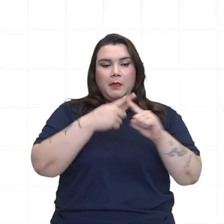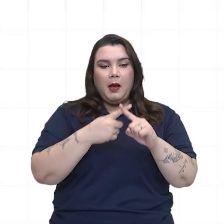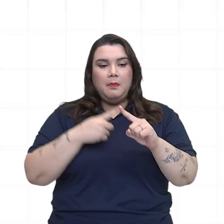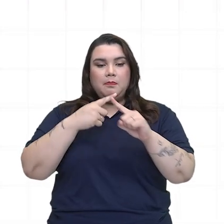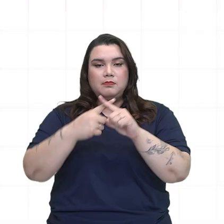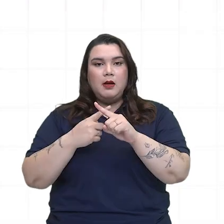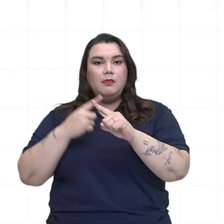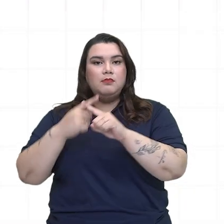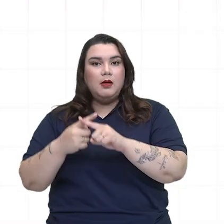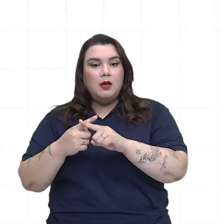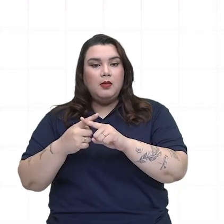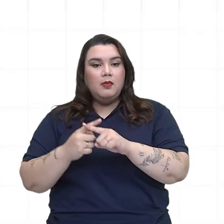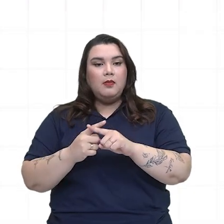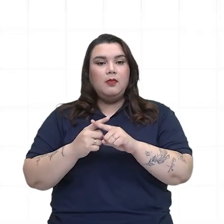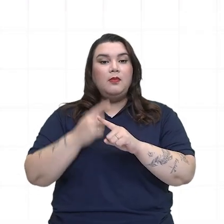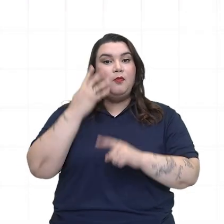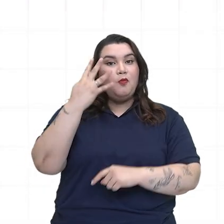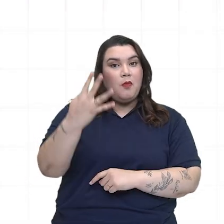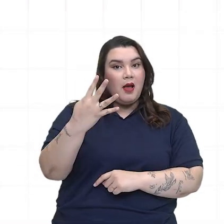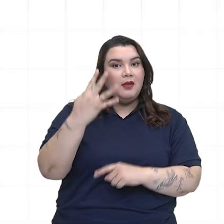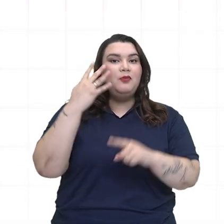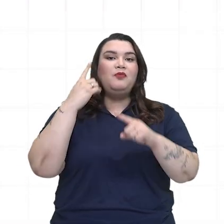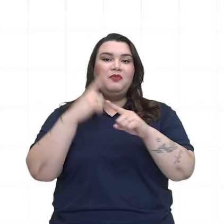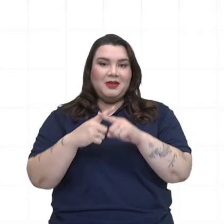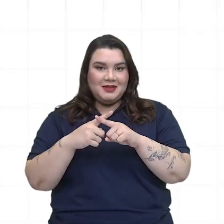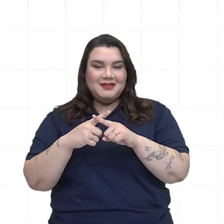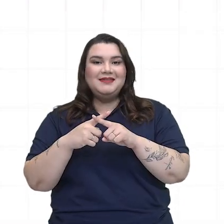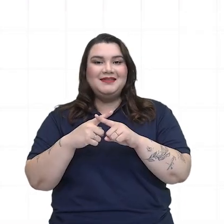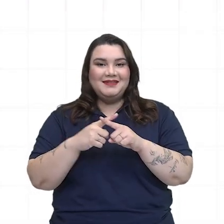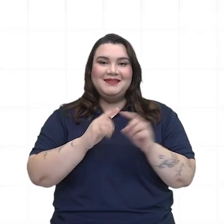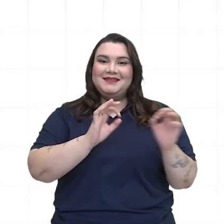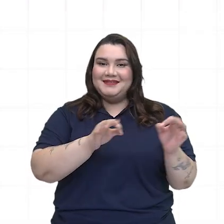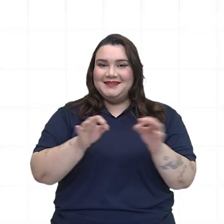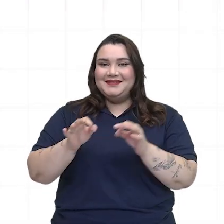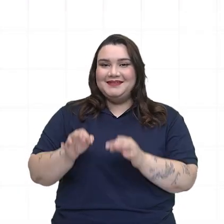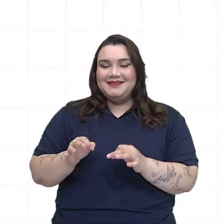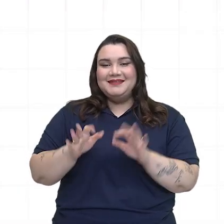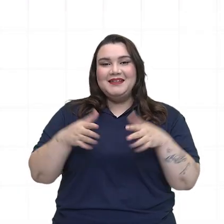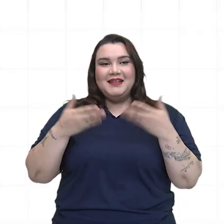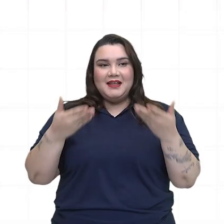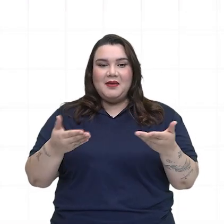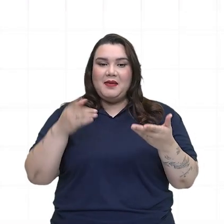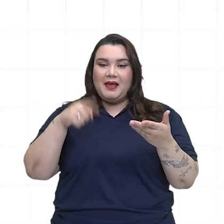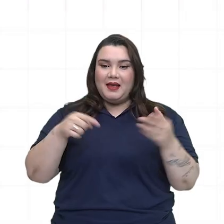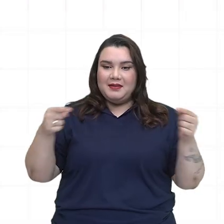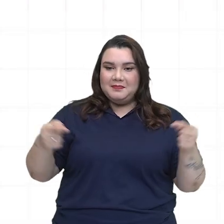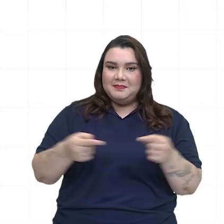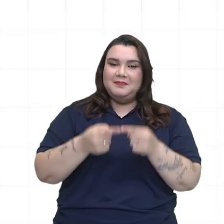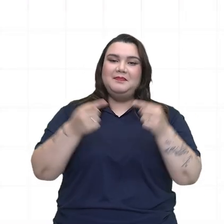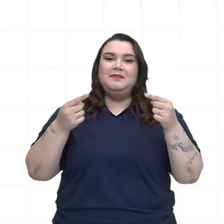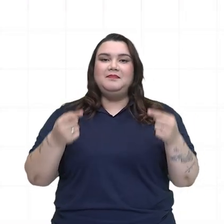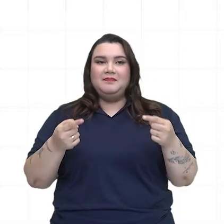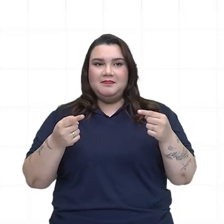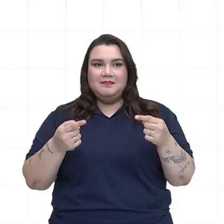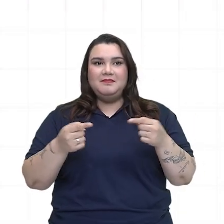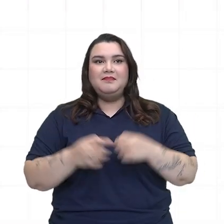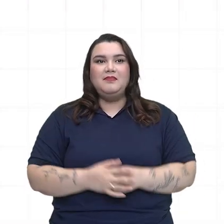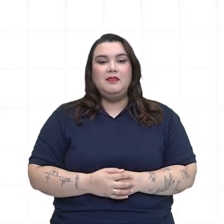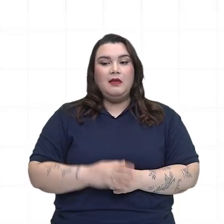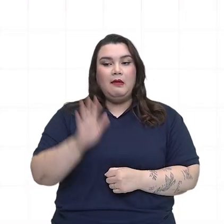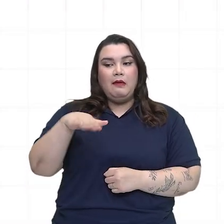por você 4 vezes. Então, é isso que ele faz. Ele fala, ó,